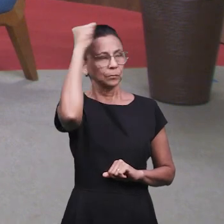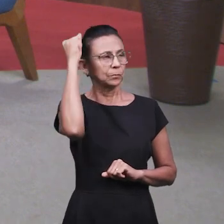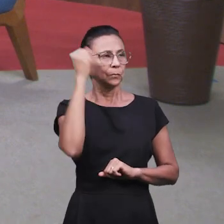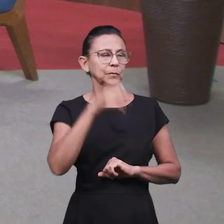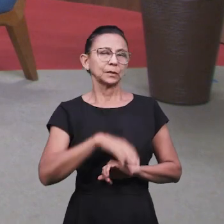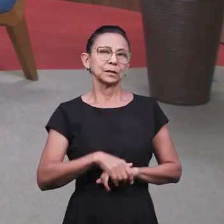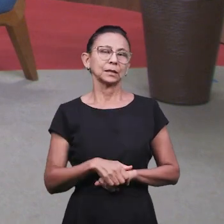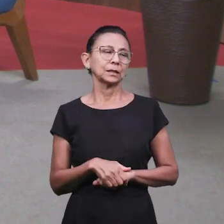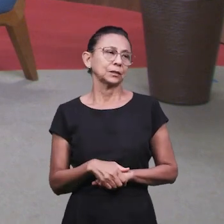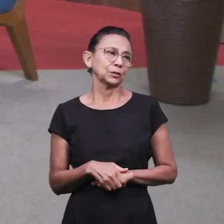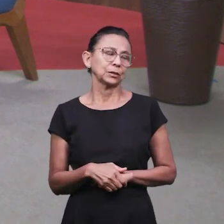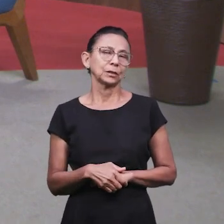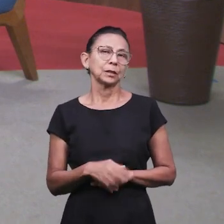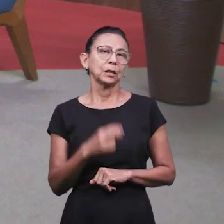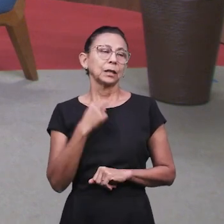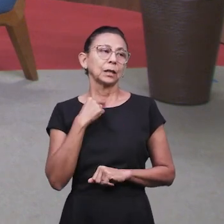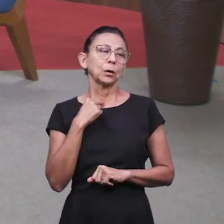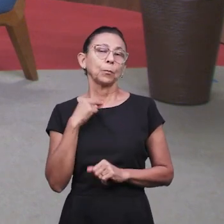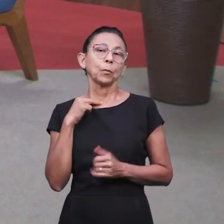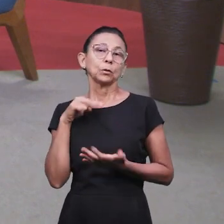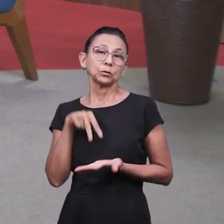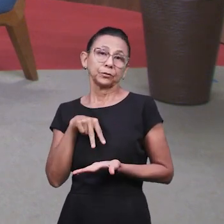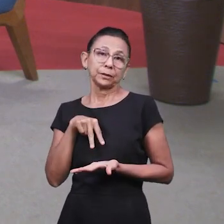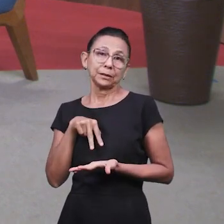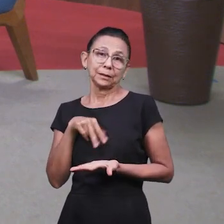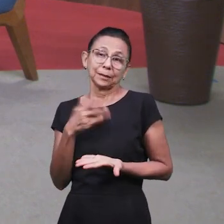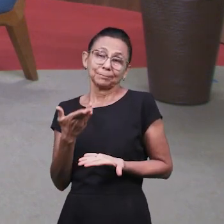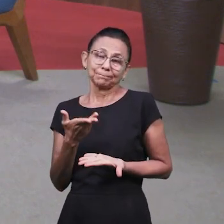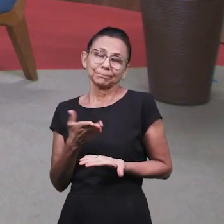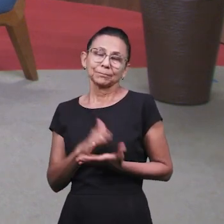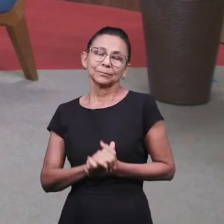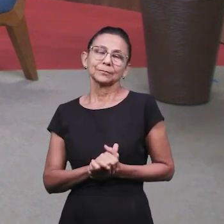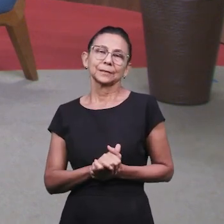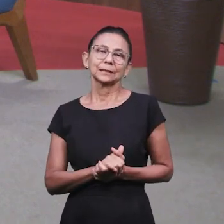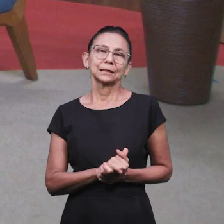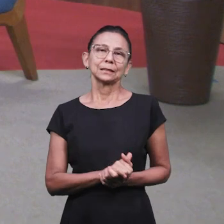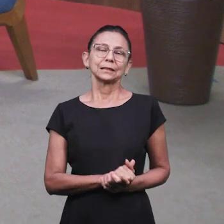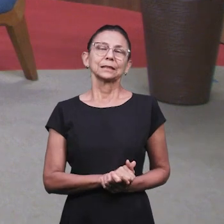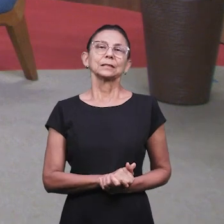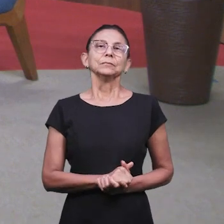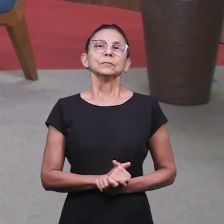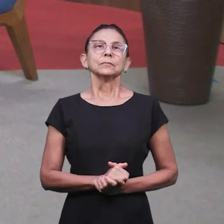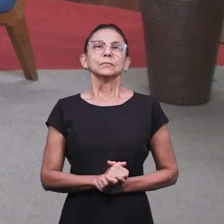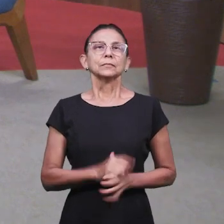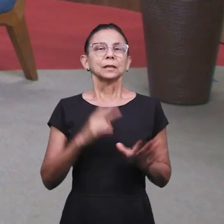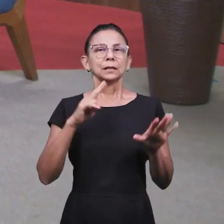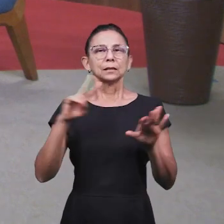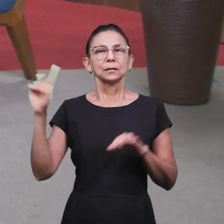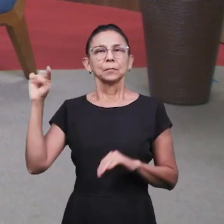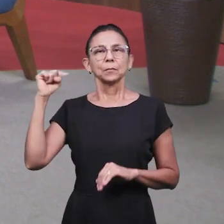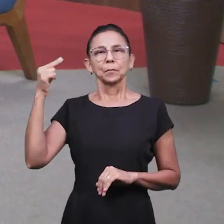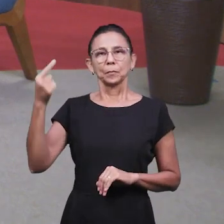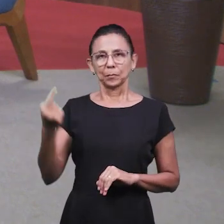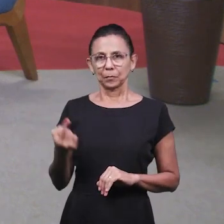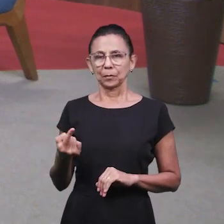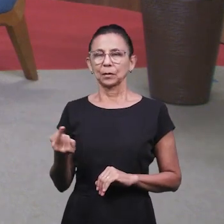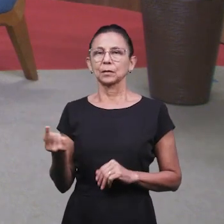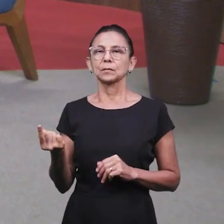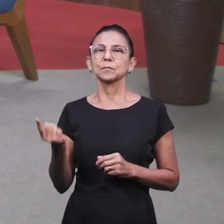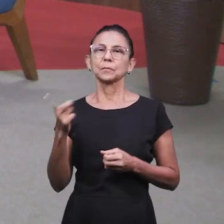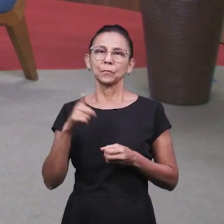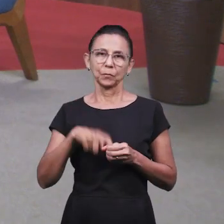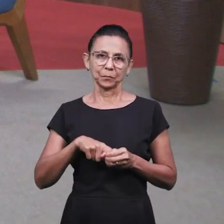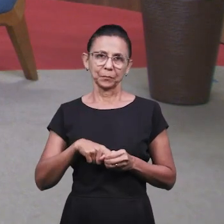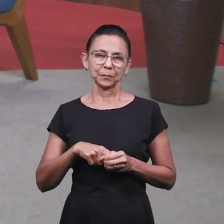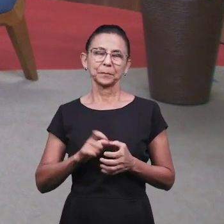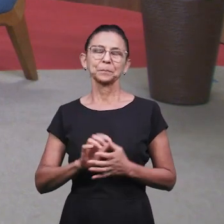estar conosco, né? Não pôde, houve uma intercorrência. Uma intercorrência, não estava, mas está bem. E na semana que vem, se Deus quiser, a gente